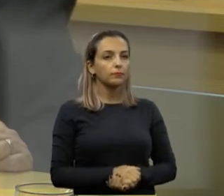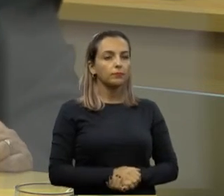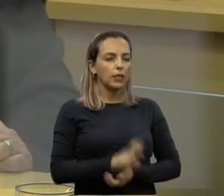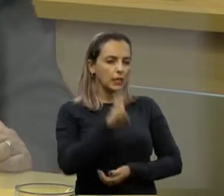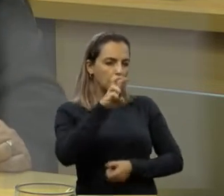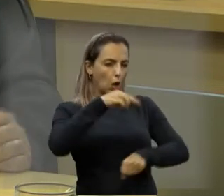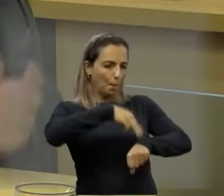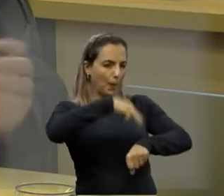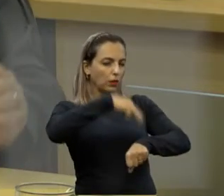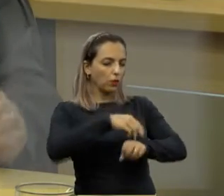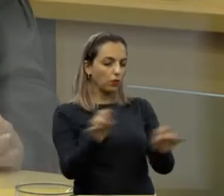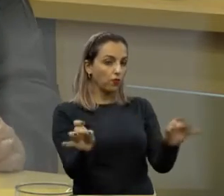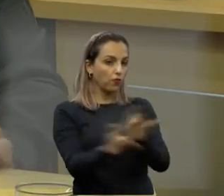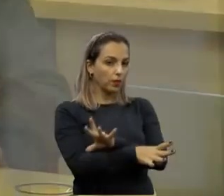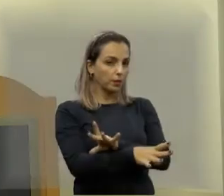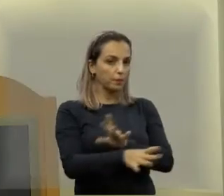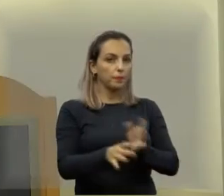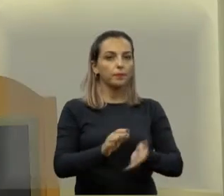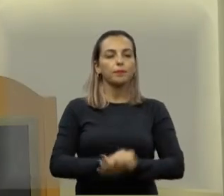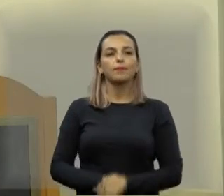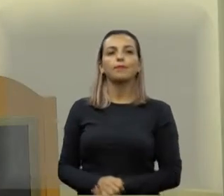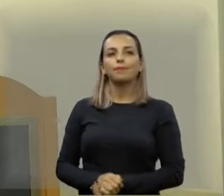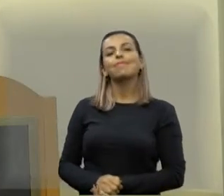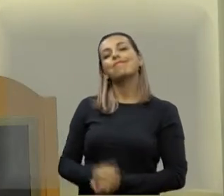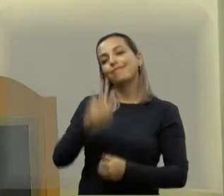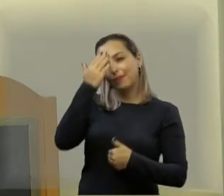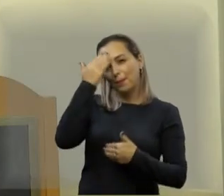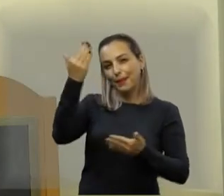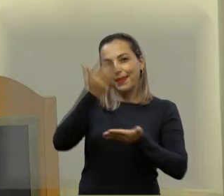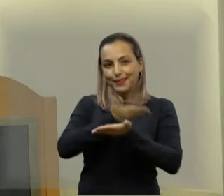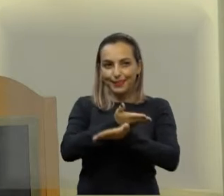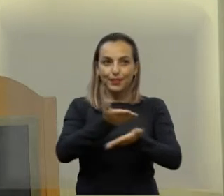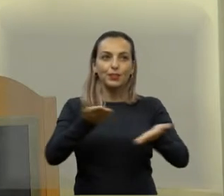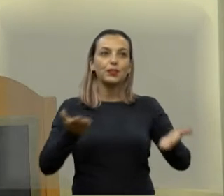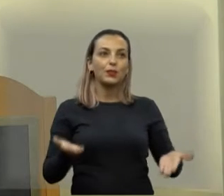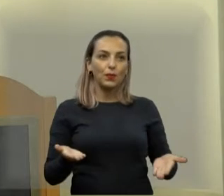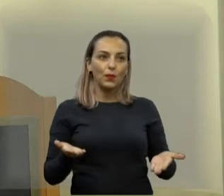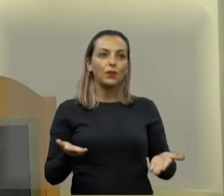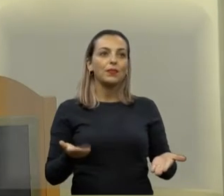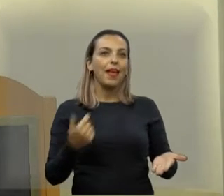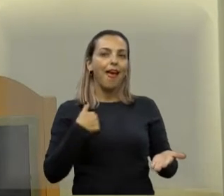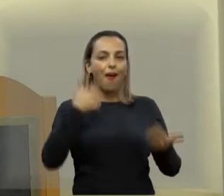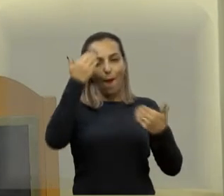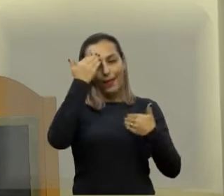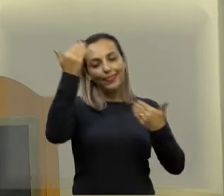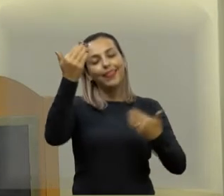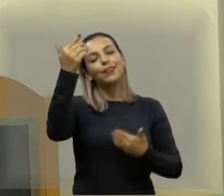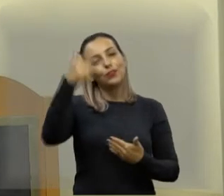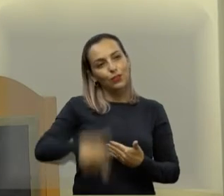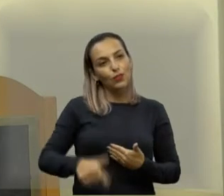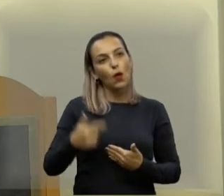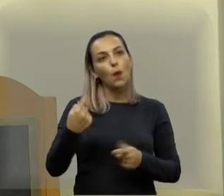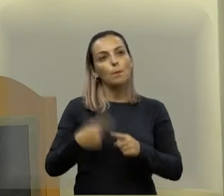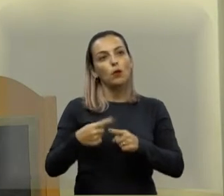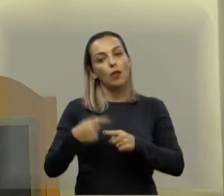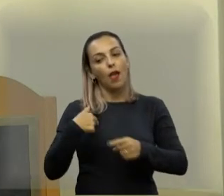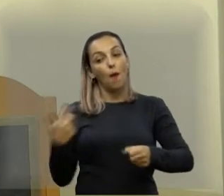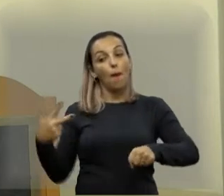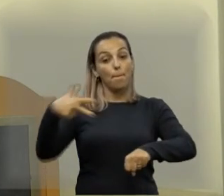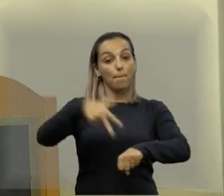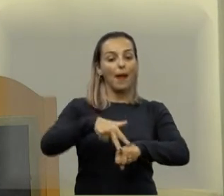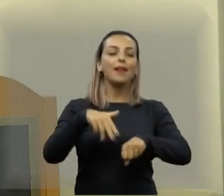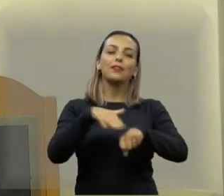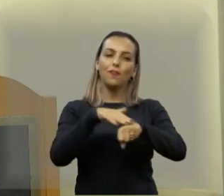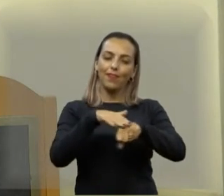15 minutos então gente muito obrigado a todos né até vou agradecer de novo a possibilidade tá aqui